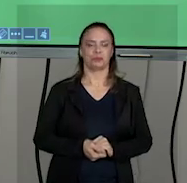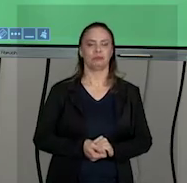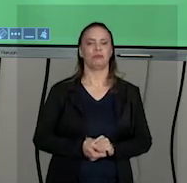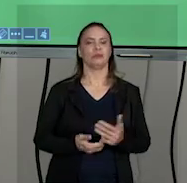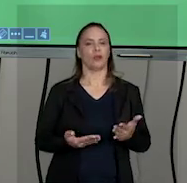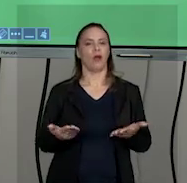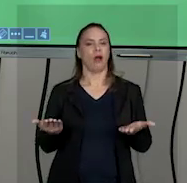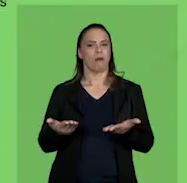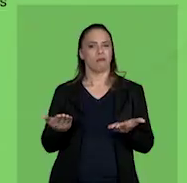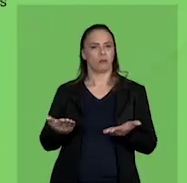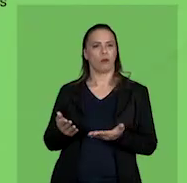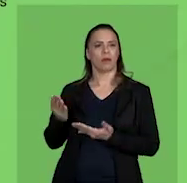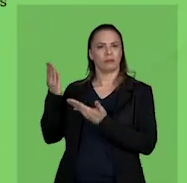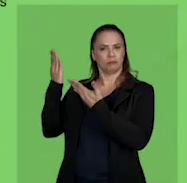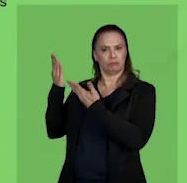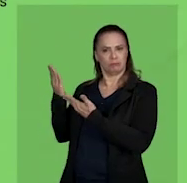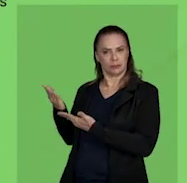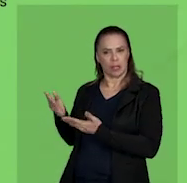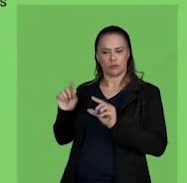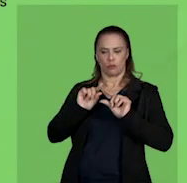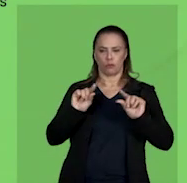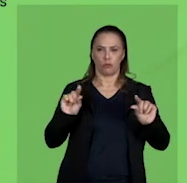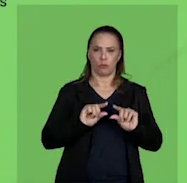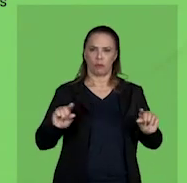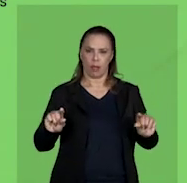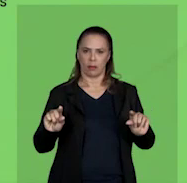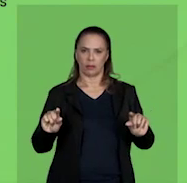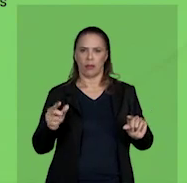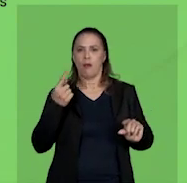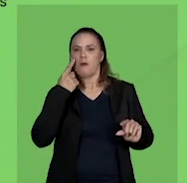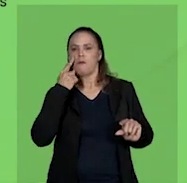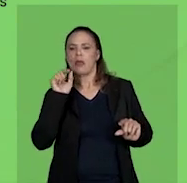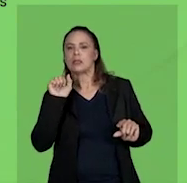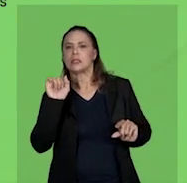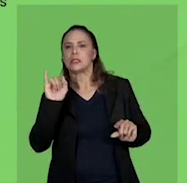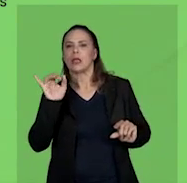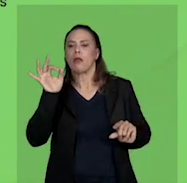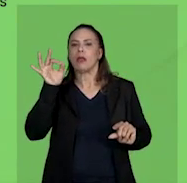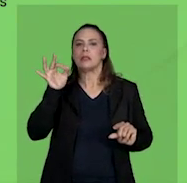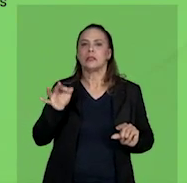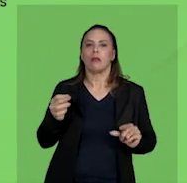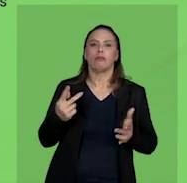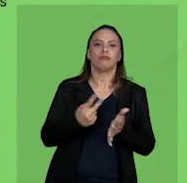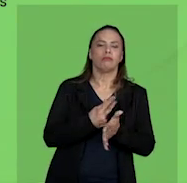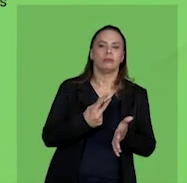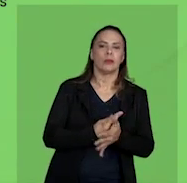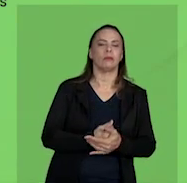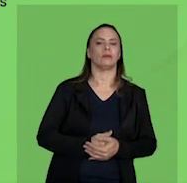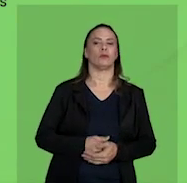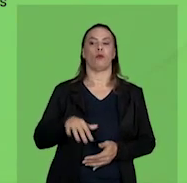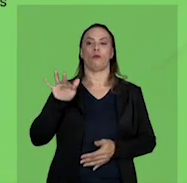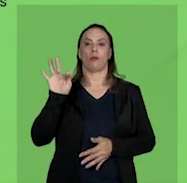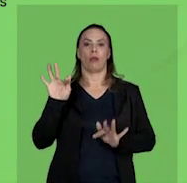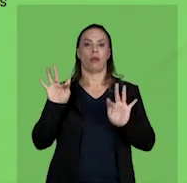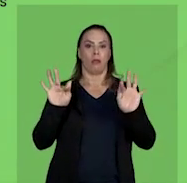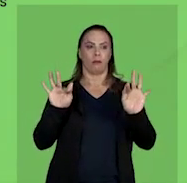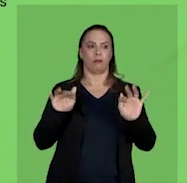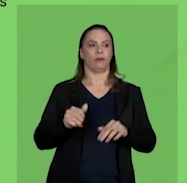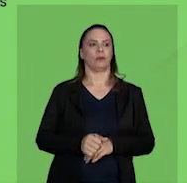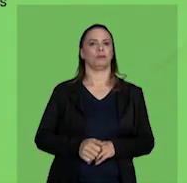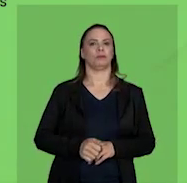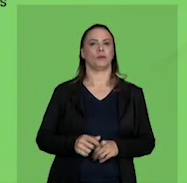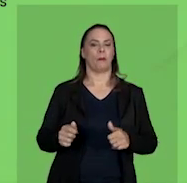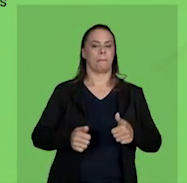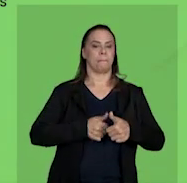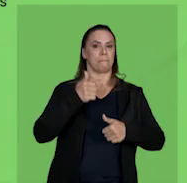Analise as afirmações a seguir e classifique-as como verdadeira ou falsa. O sangue transporta apenas oxigênio para as células que transformam em